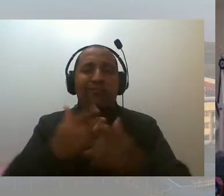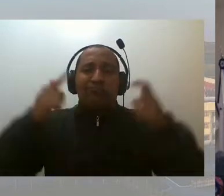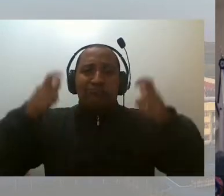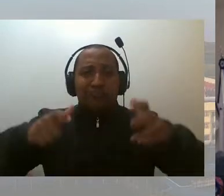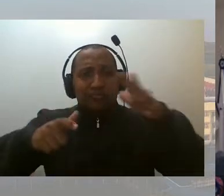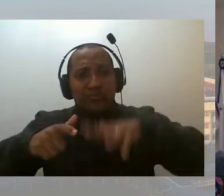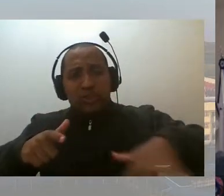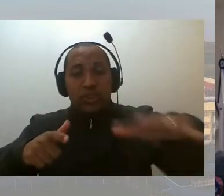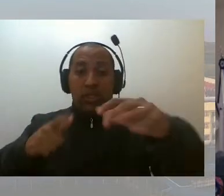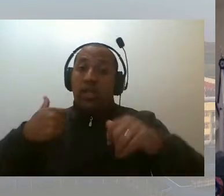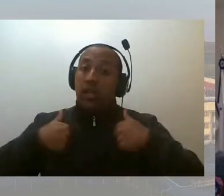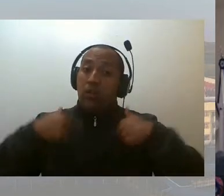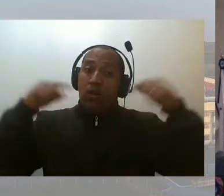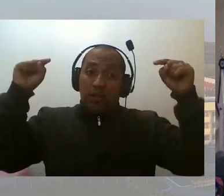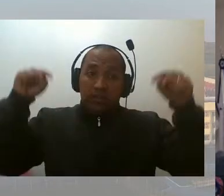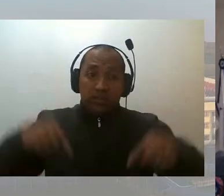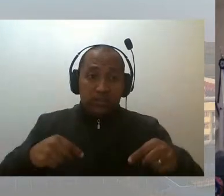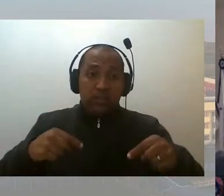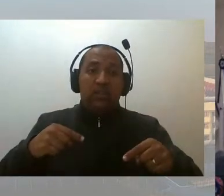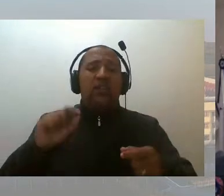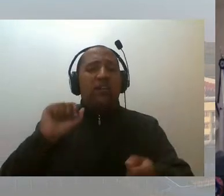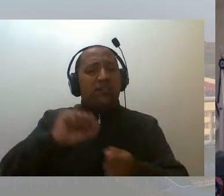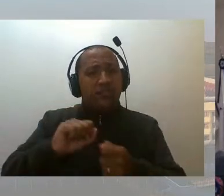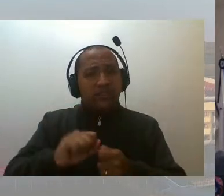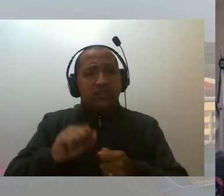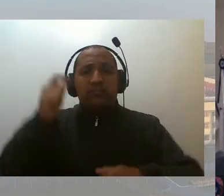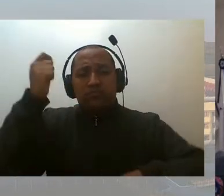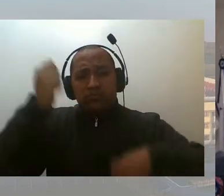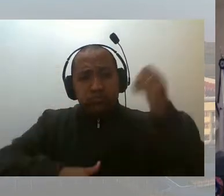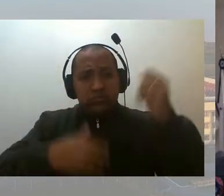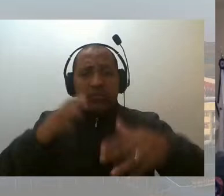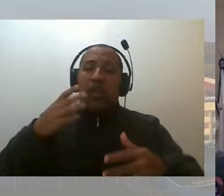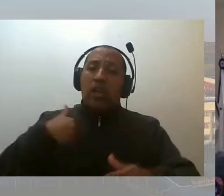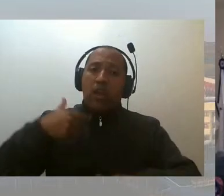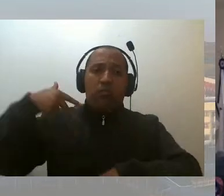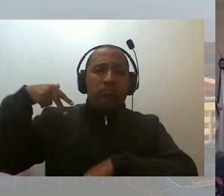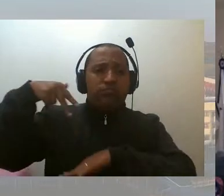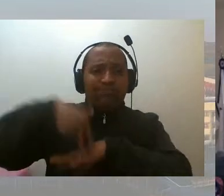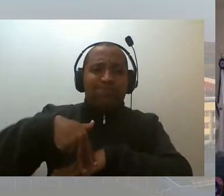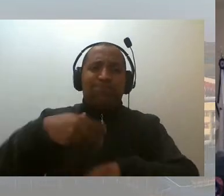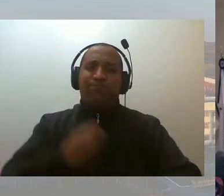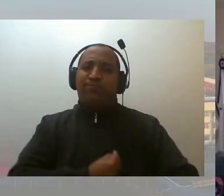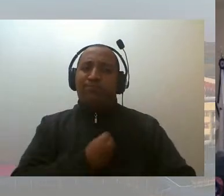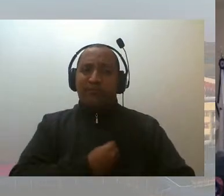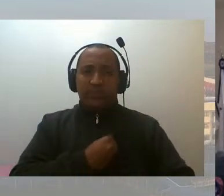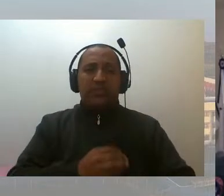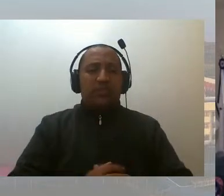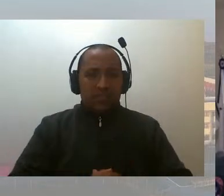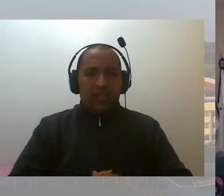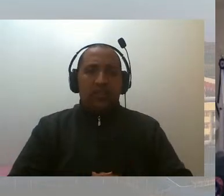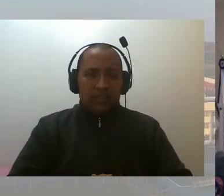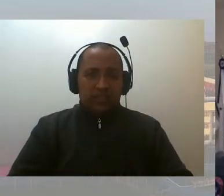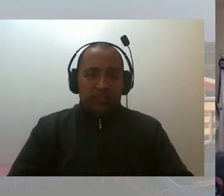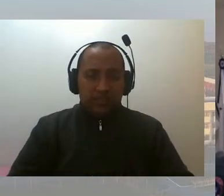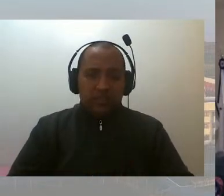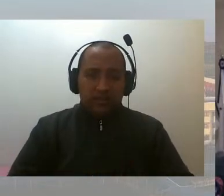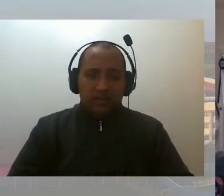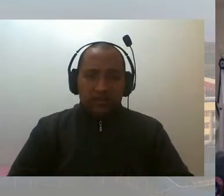espaço que eu estou aqui, né, para fazer a palavra e me fazer presente, né, e é isso